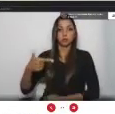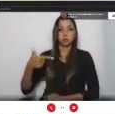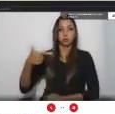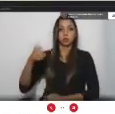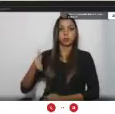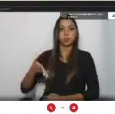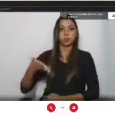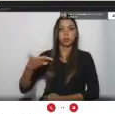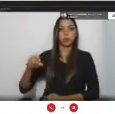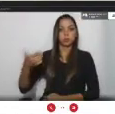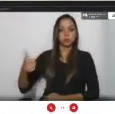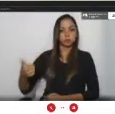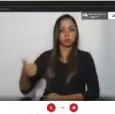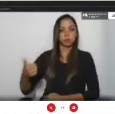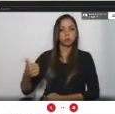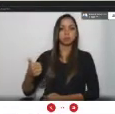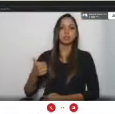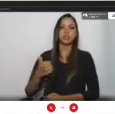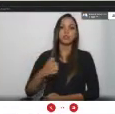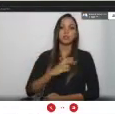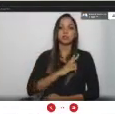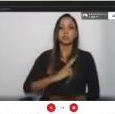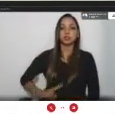02/2021, vereador Ítalo Siqueira.